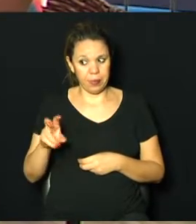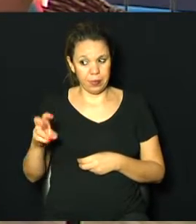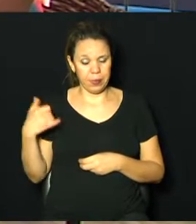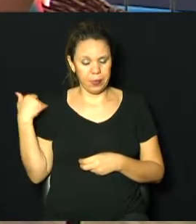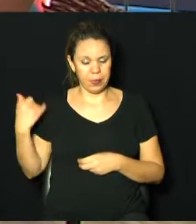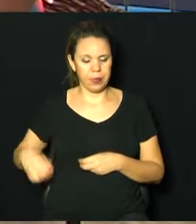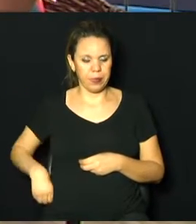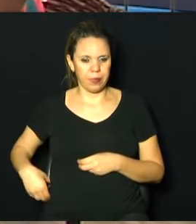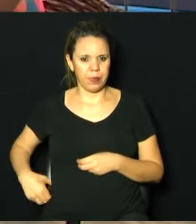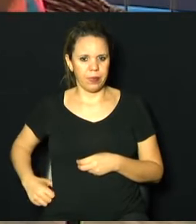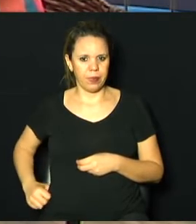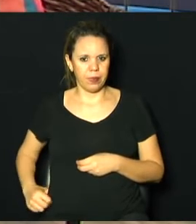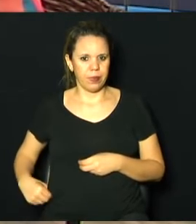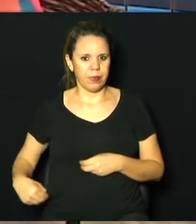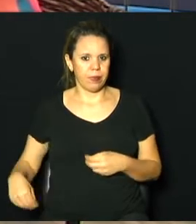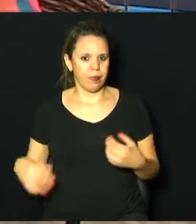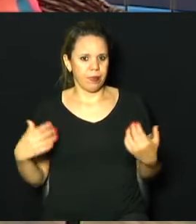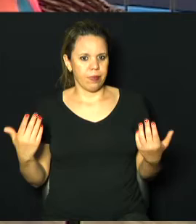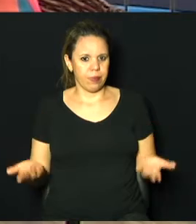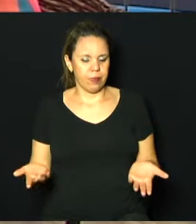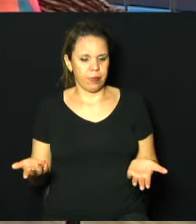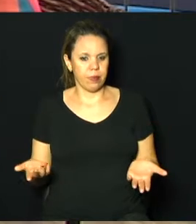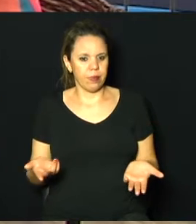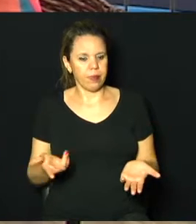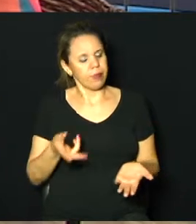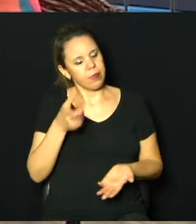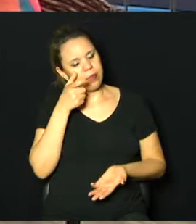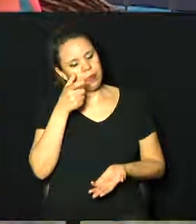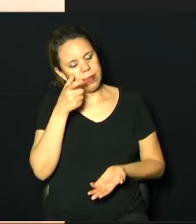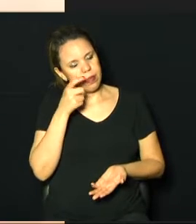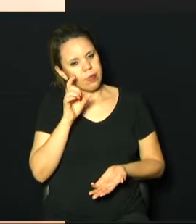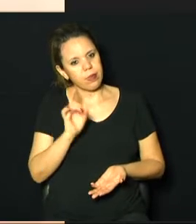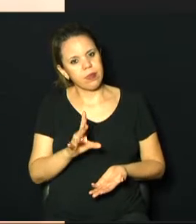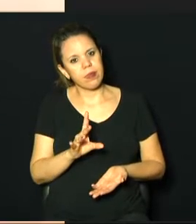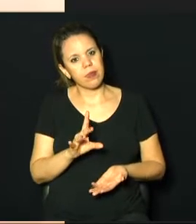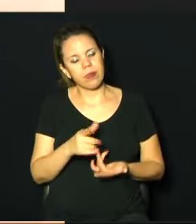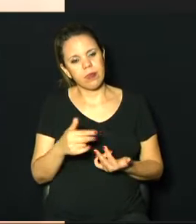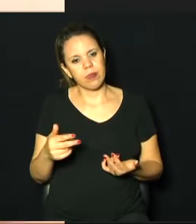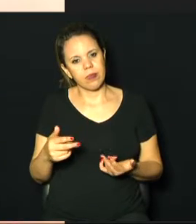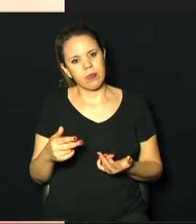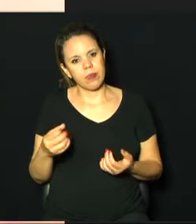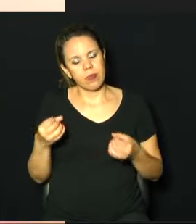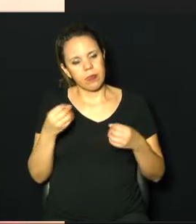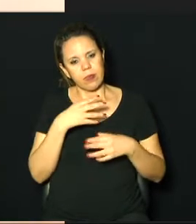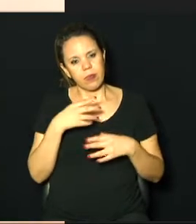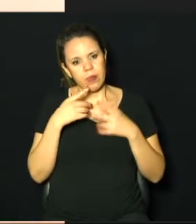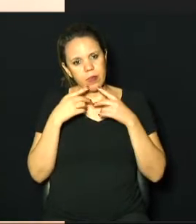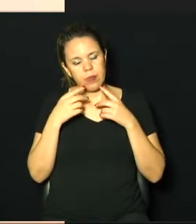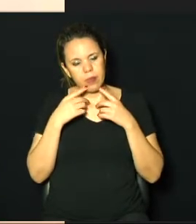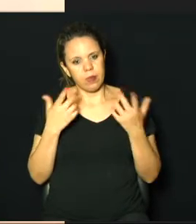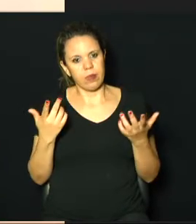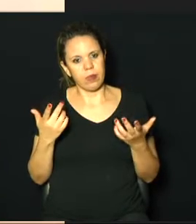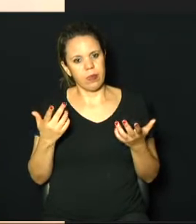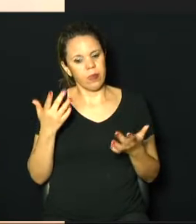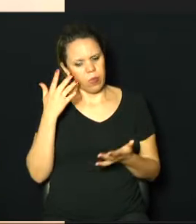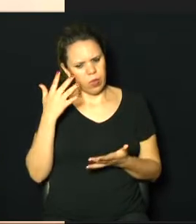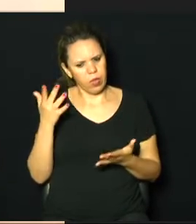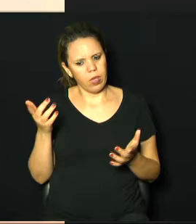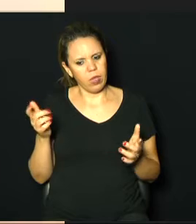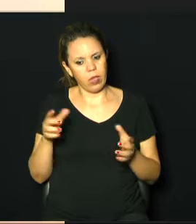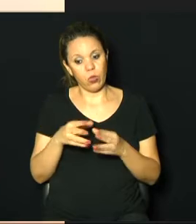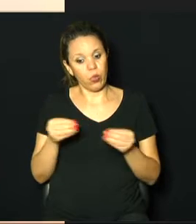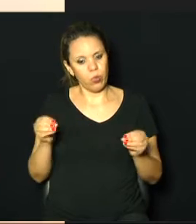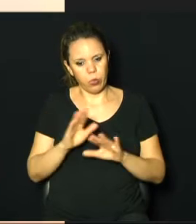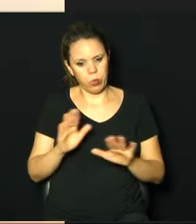Bem essa observado. percepção. Então, a gente fica olhando muito só o que tem, de novo, sem minimizar a gravidade da situação, que a